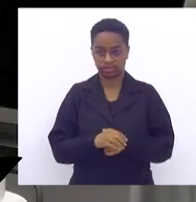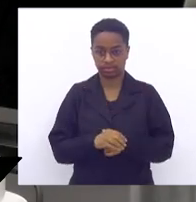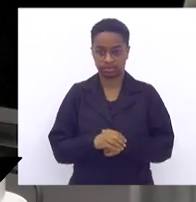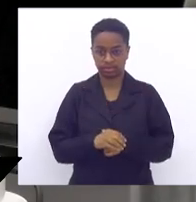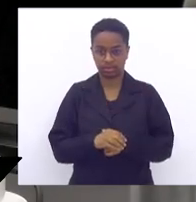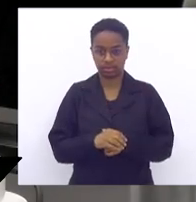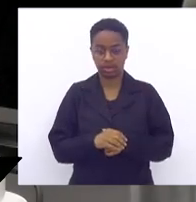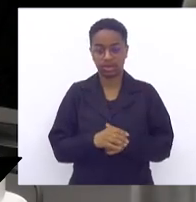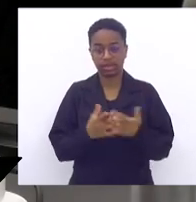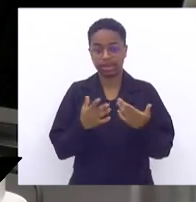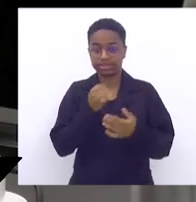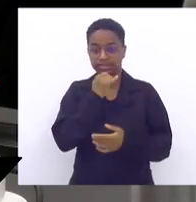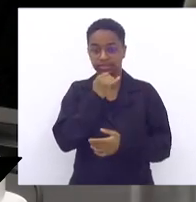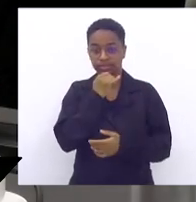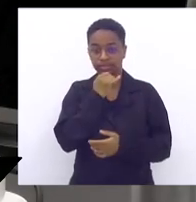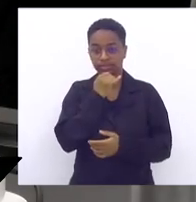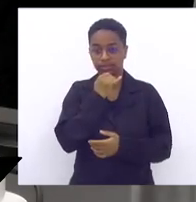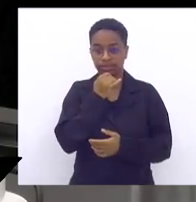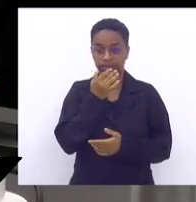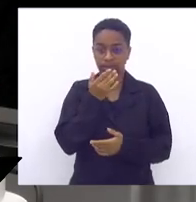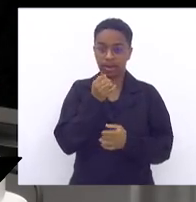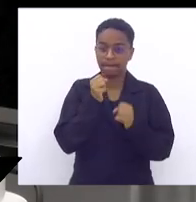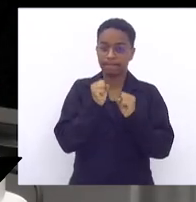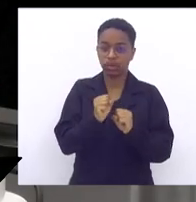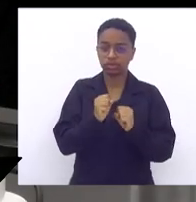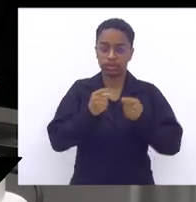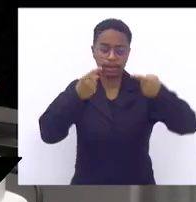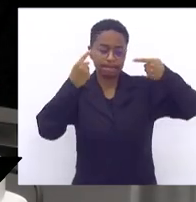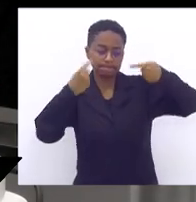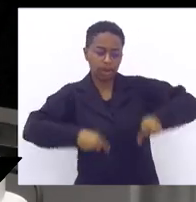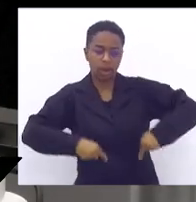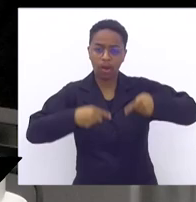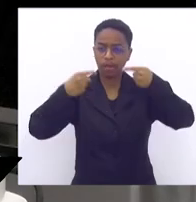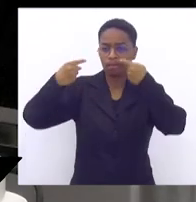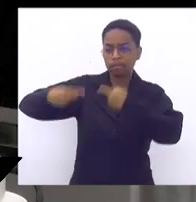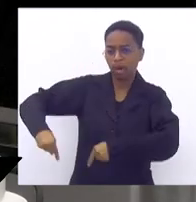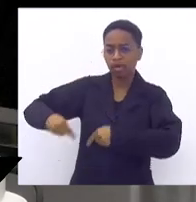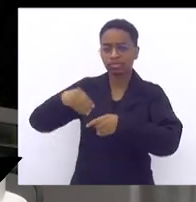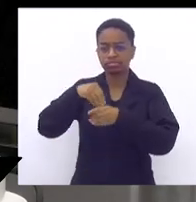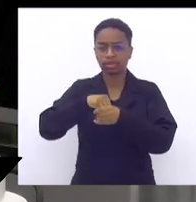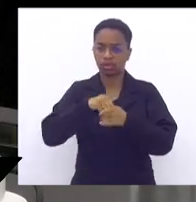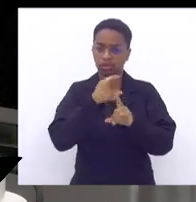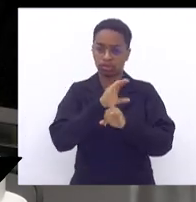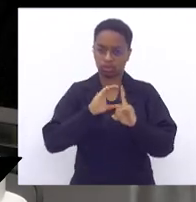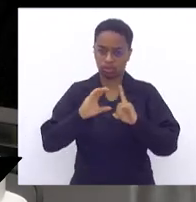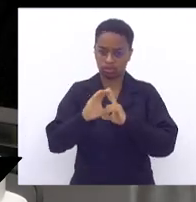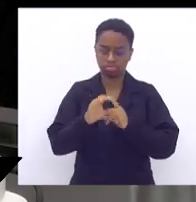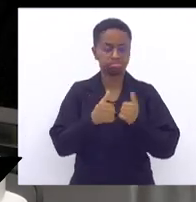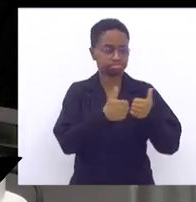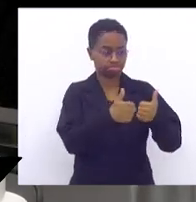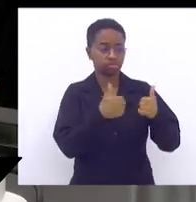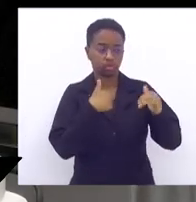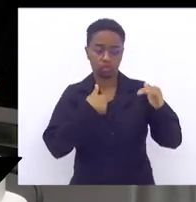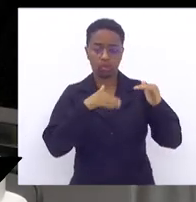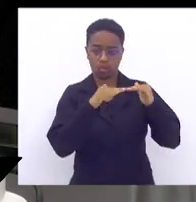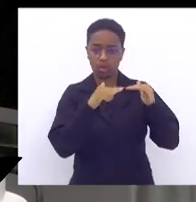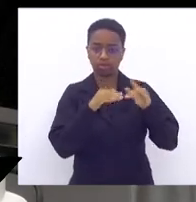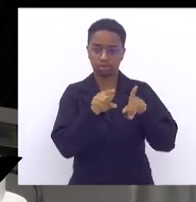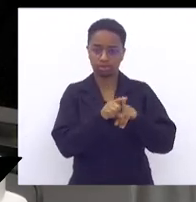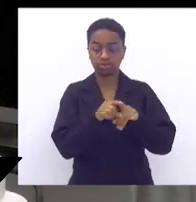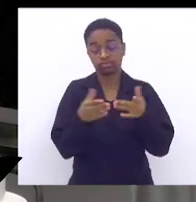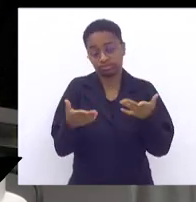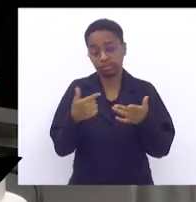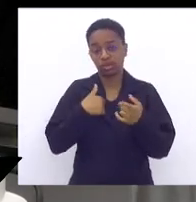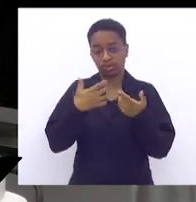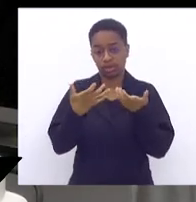Engessar a doutrina. Possibilitando, por exemplo, que tenha um confronto de discussão doutrinária dentro do culto. Também a pleno acordo. Então, eu só queria